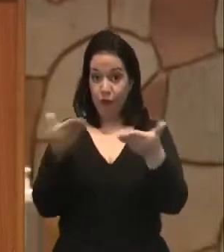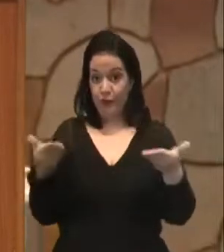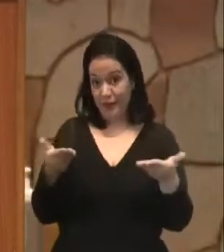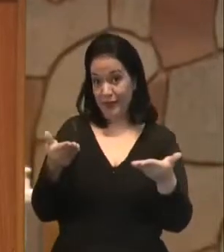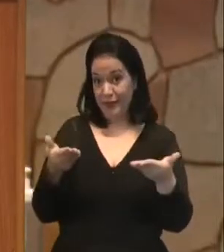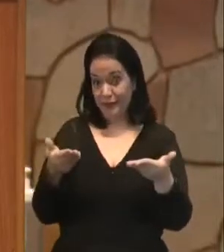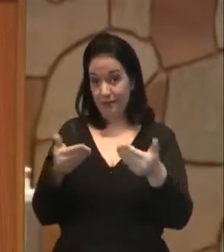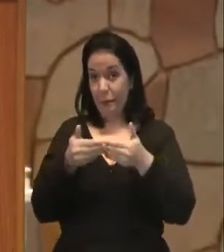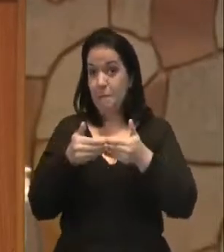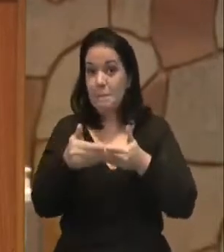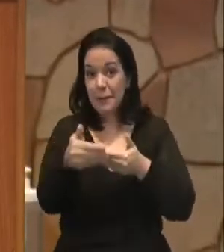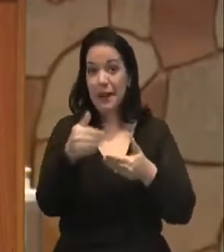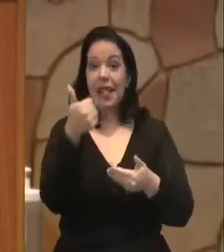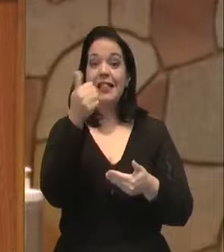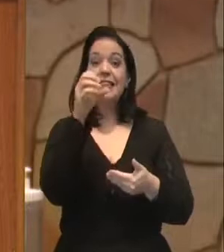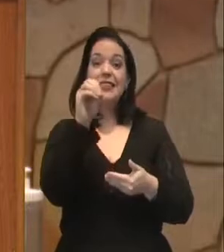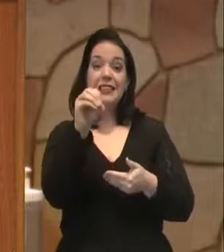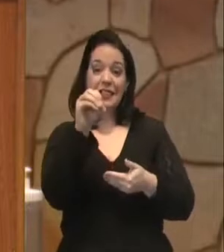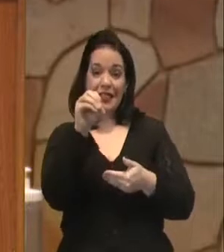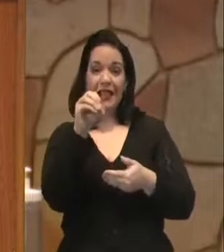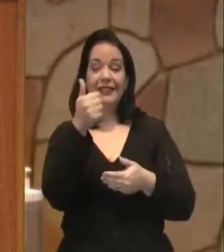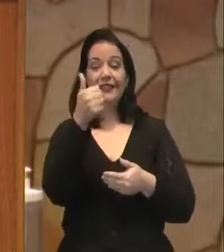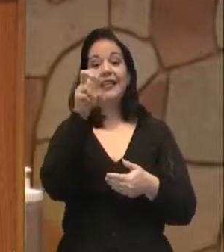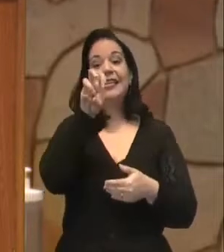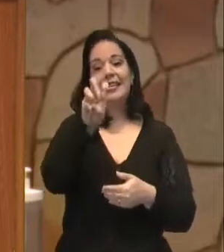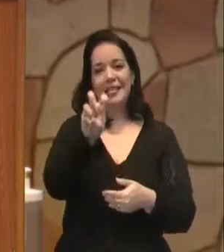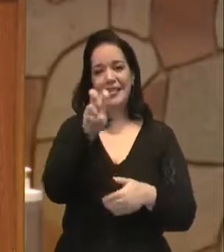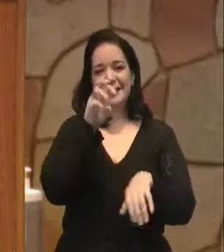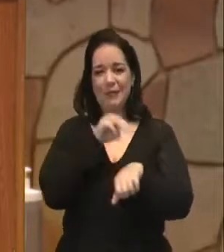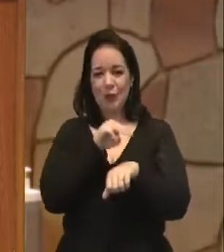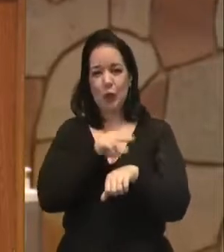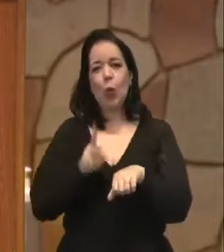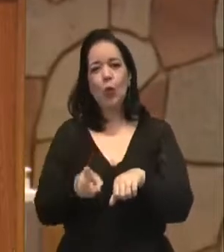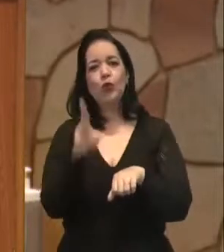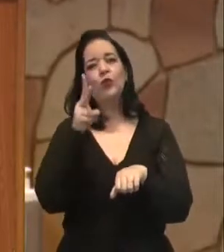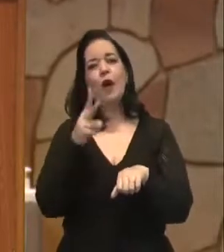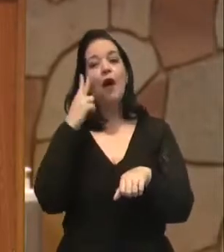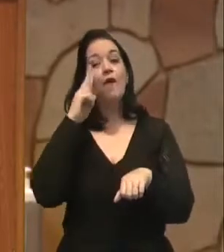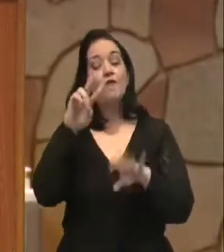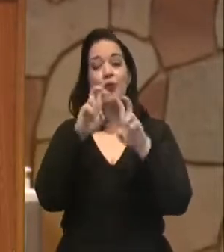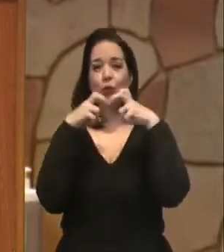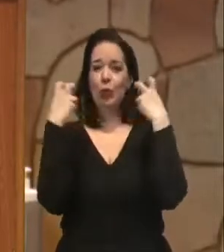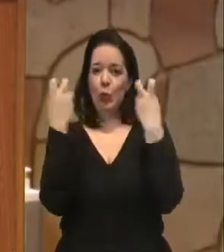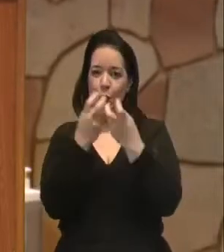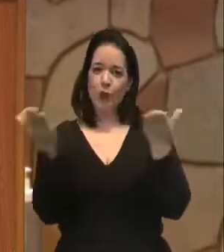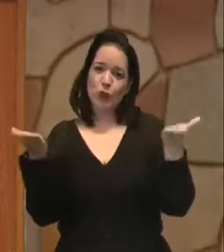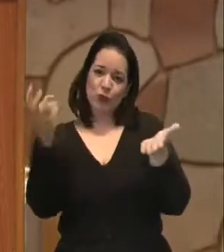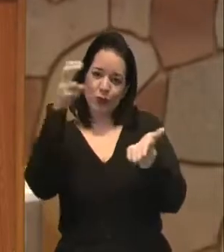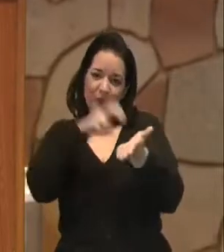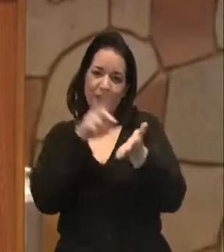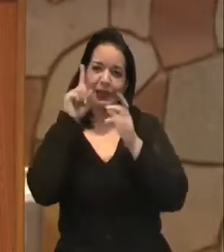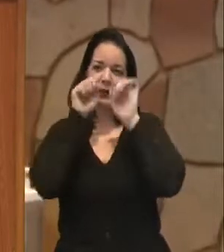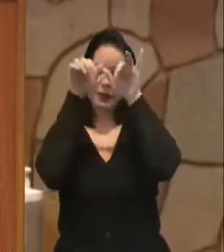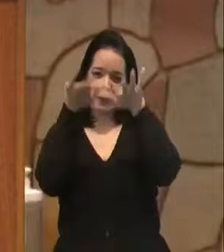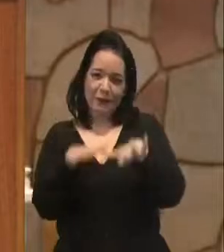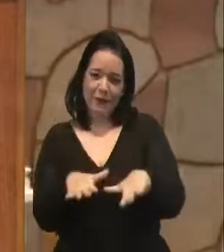continuar conectado conosco na transmissão do culto dessa manhã. Que Deus nos abençoe.